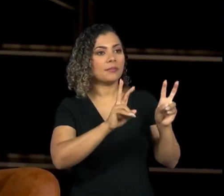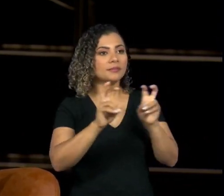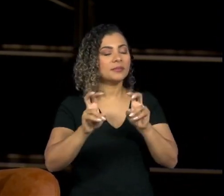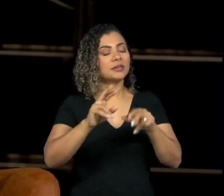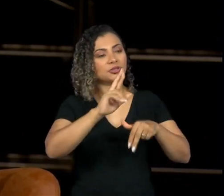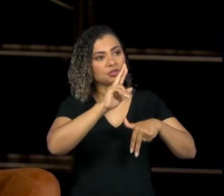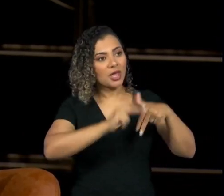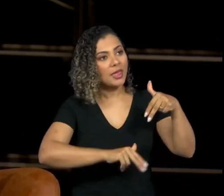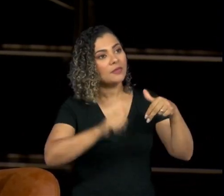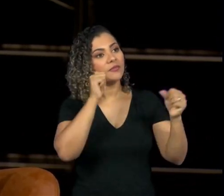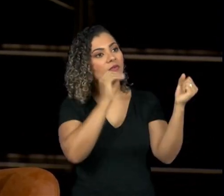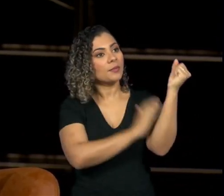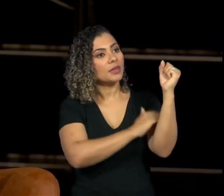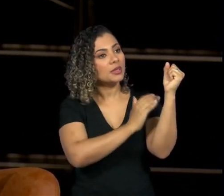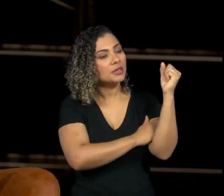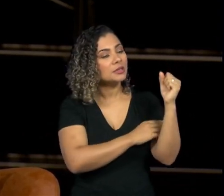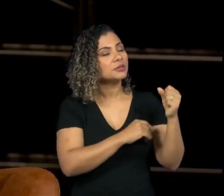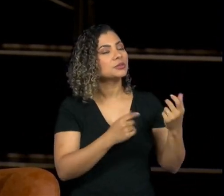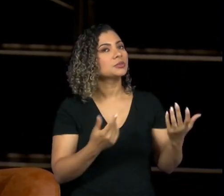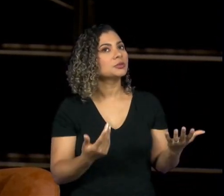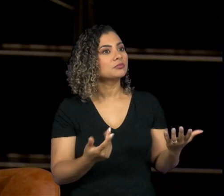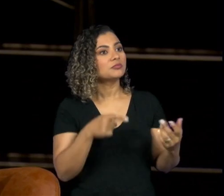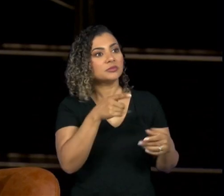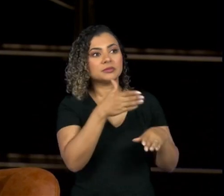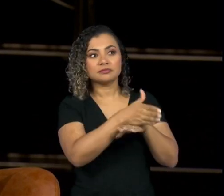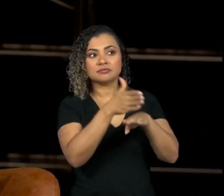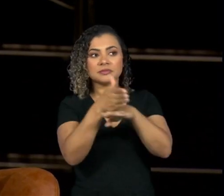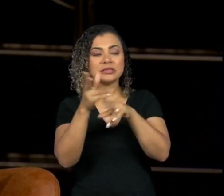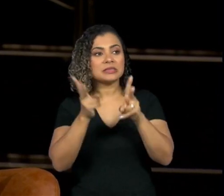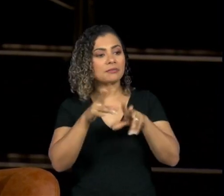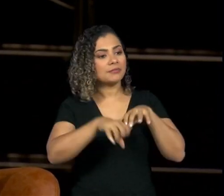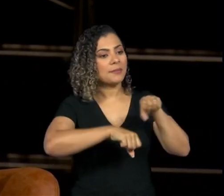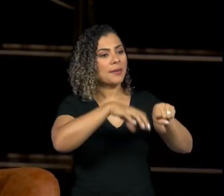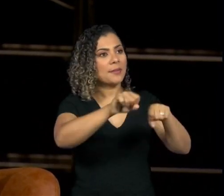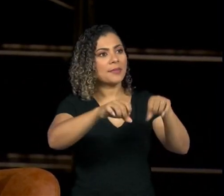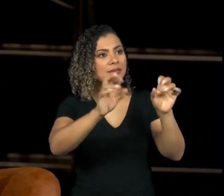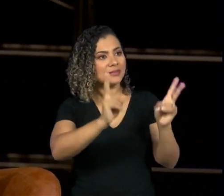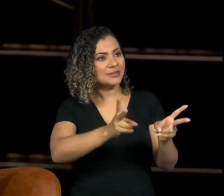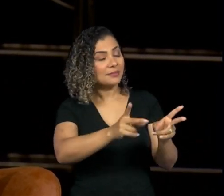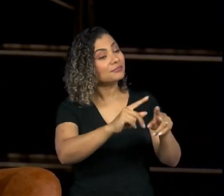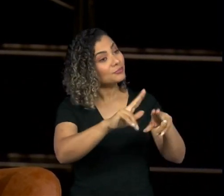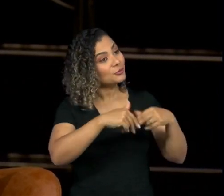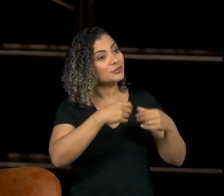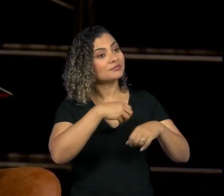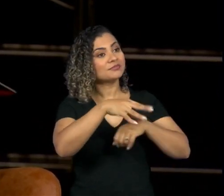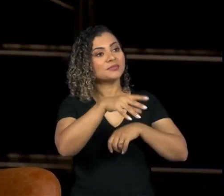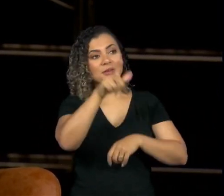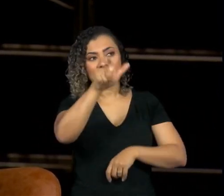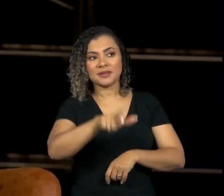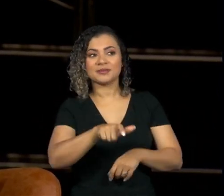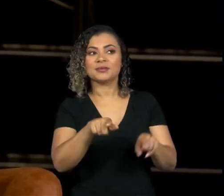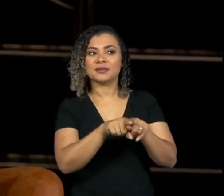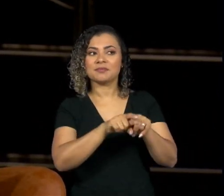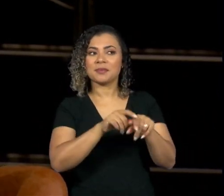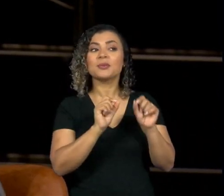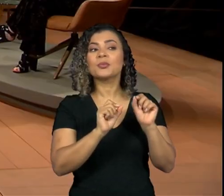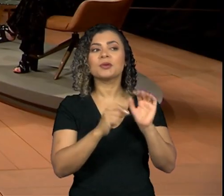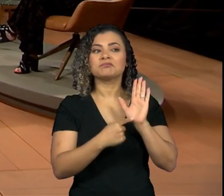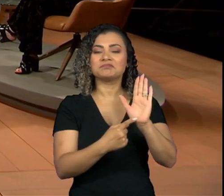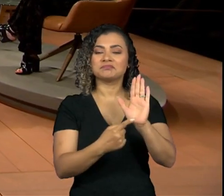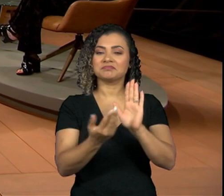de gênero, no feminismo, está inserida sempre nas ocupações. E a gente tem uma mensagem de alguém que fala sobre isso. Vamos ver quem